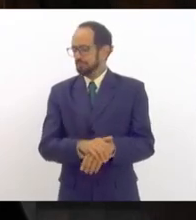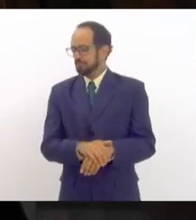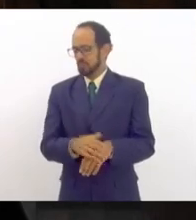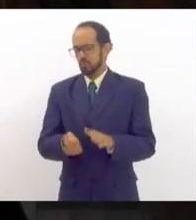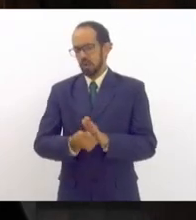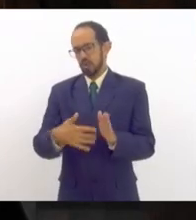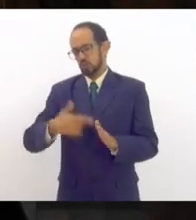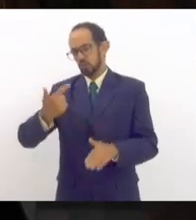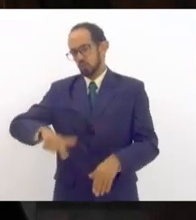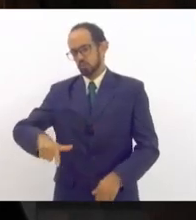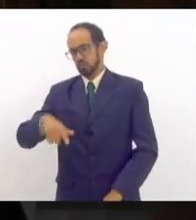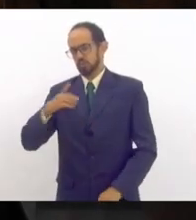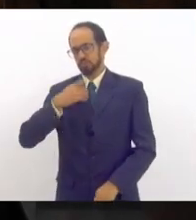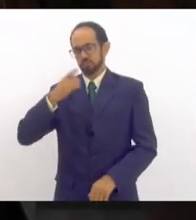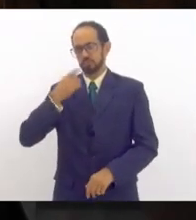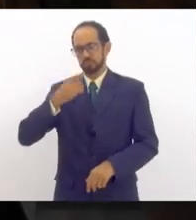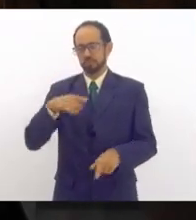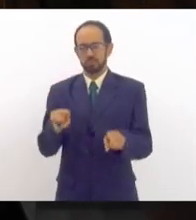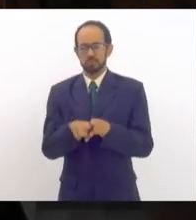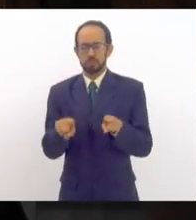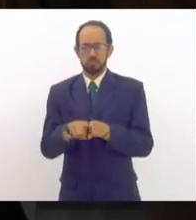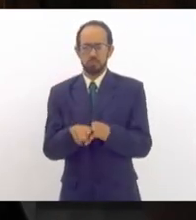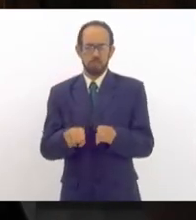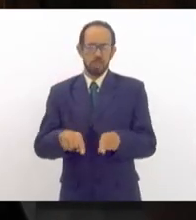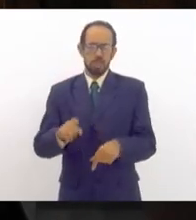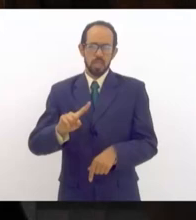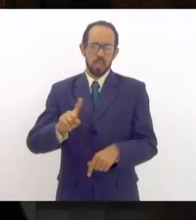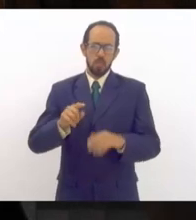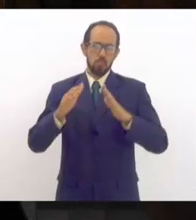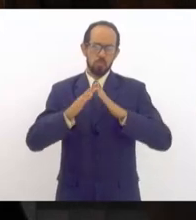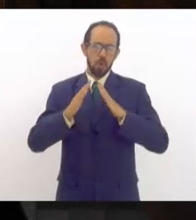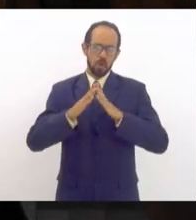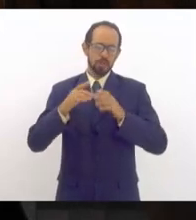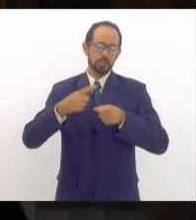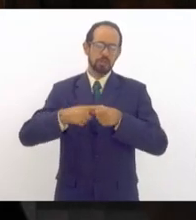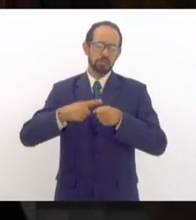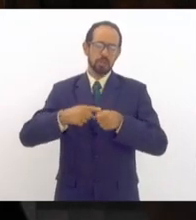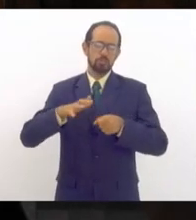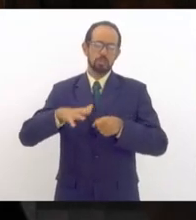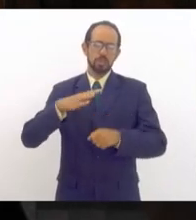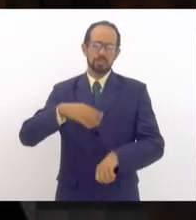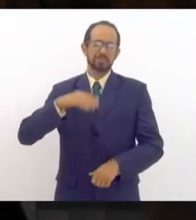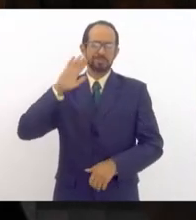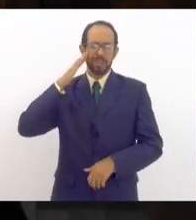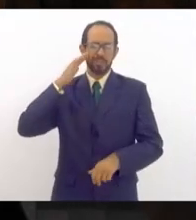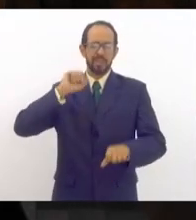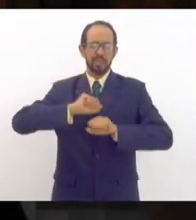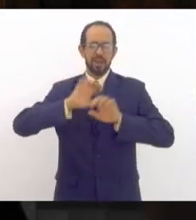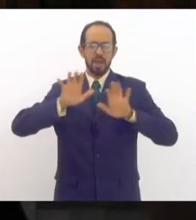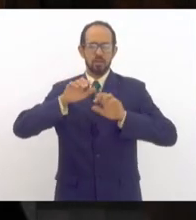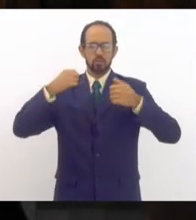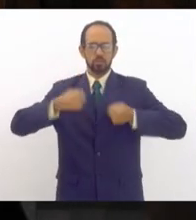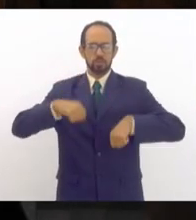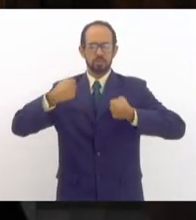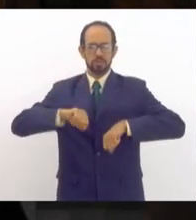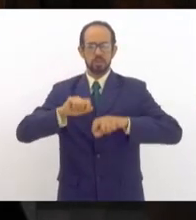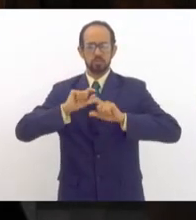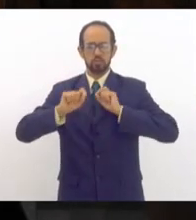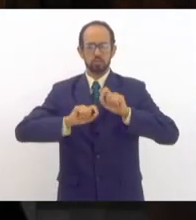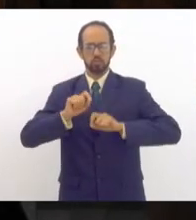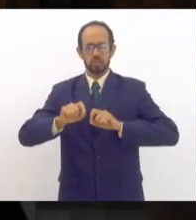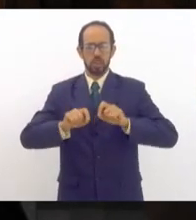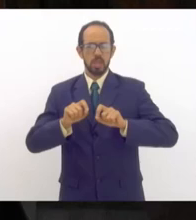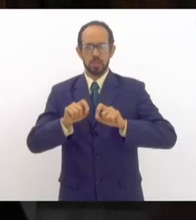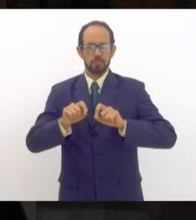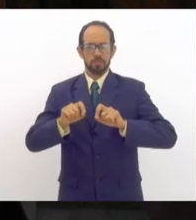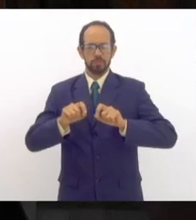que embora não não residam nessas respectivas cidades mas entendem que é necessário que a gente